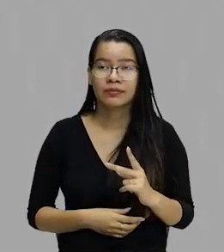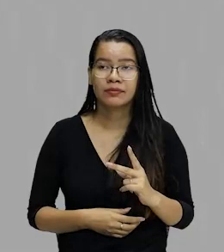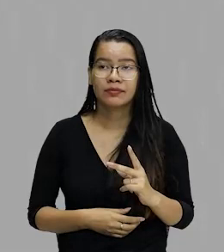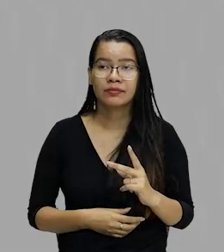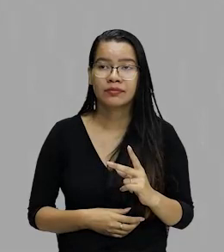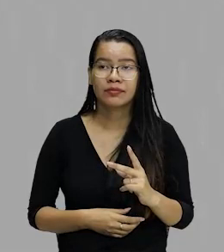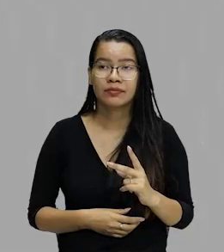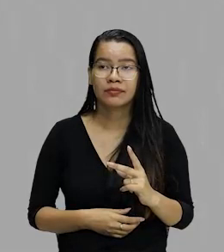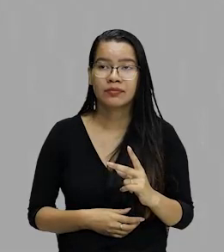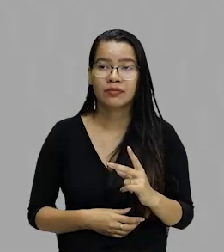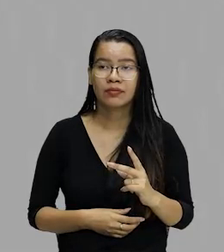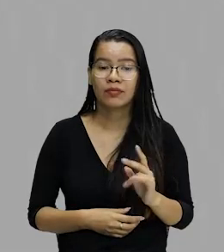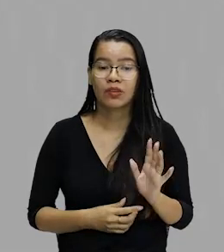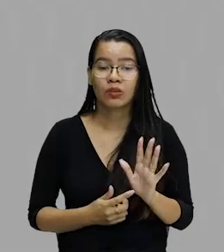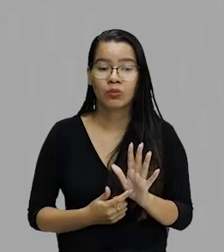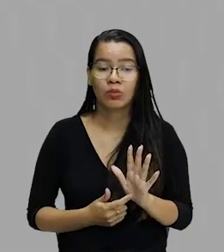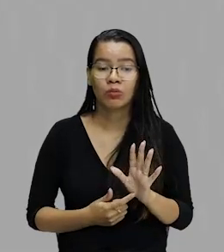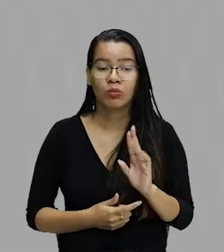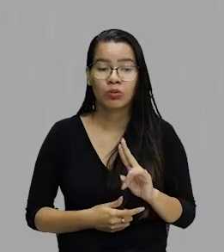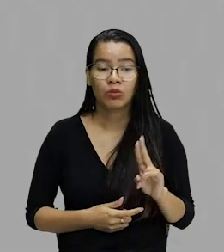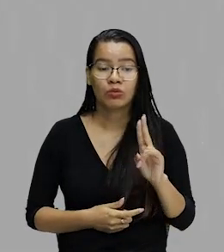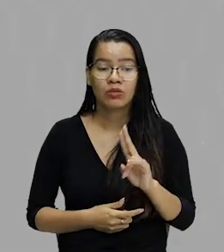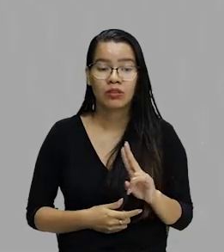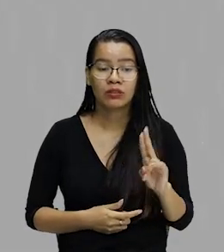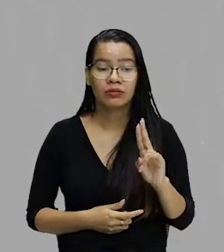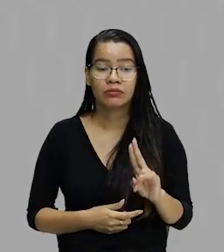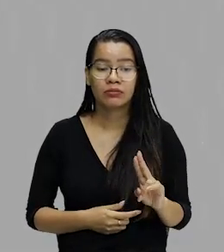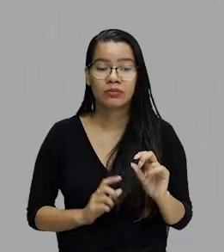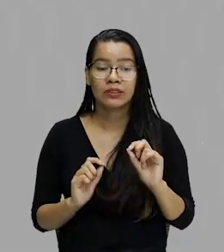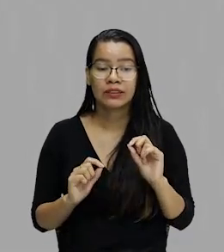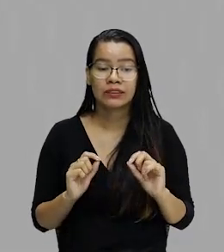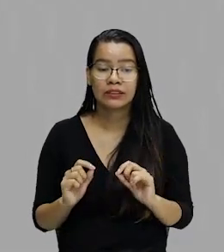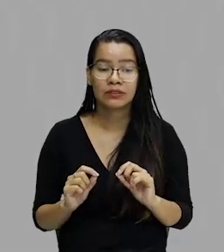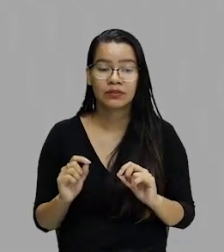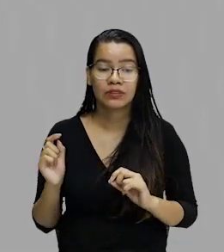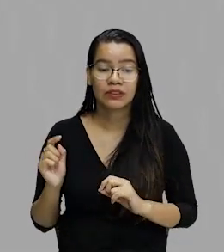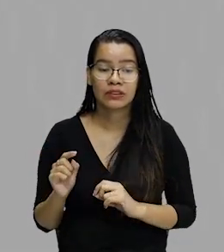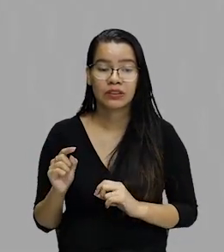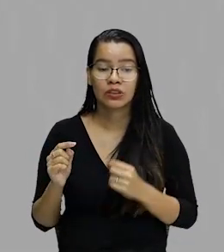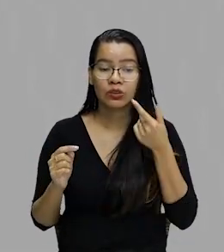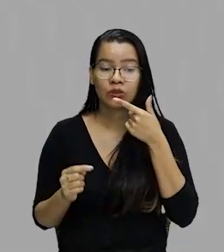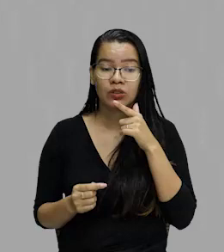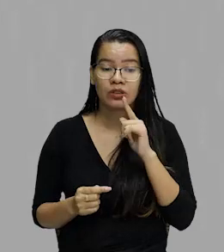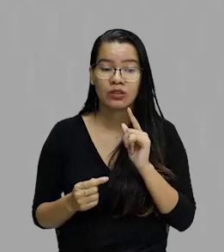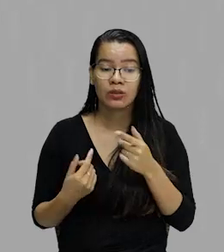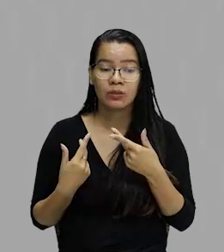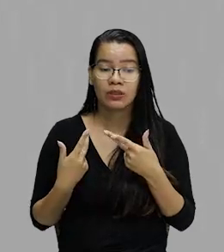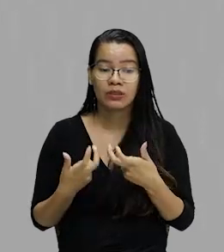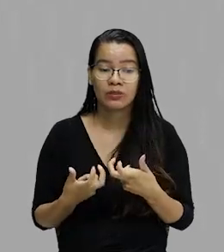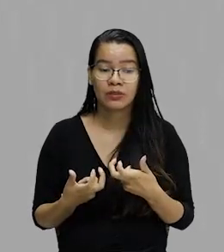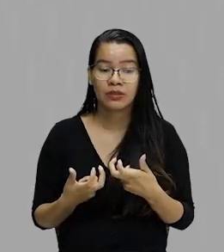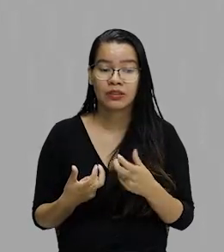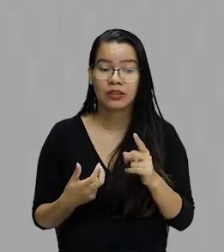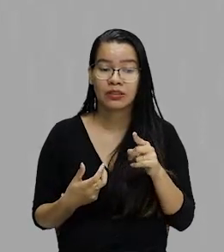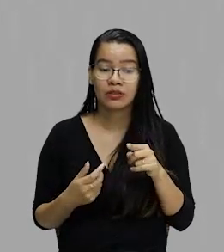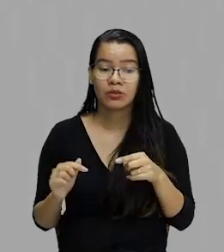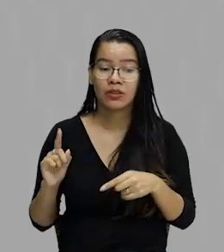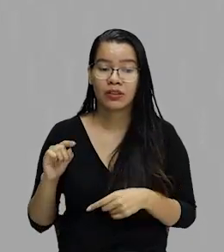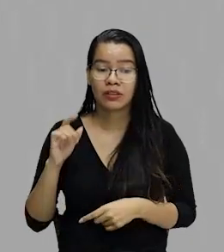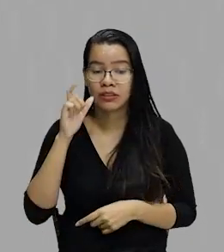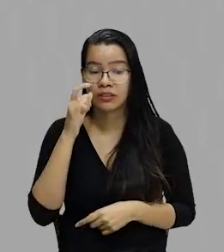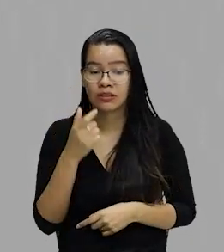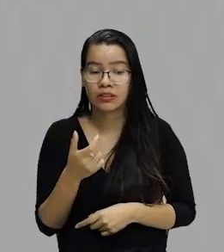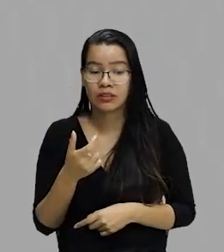sendo muito colocada para a gente, tá? É que você consiga perceber, e isso é